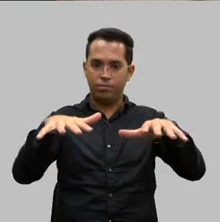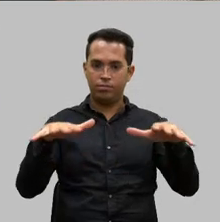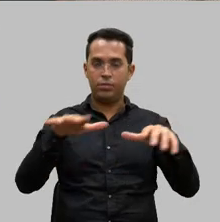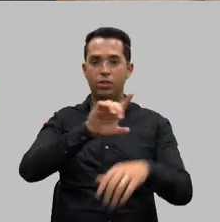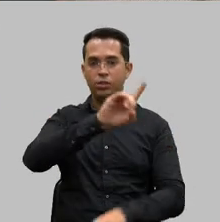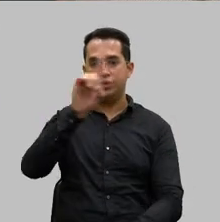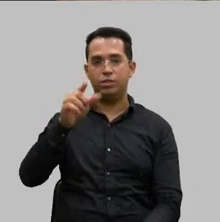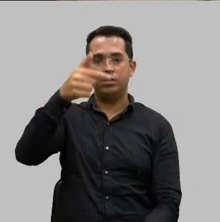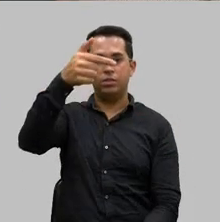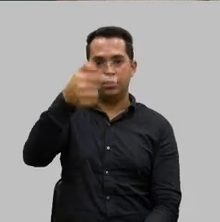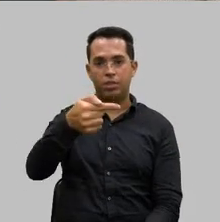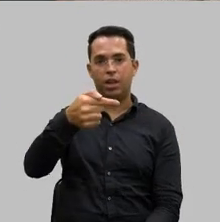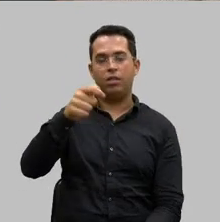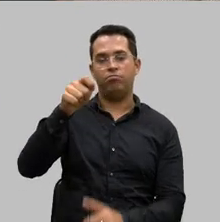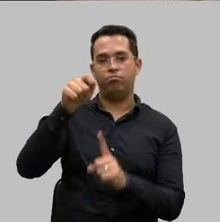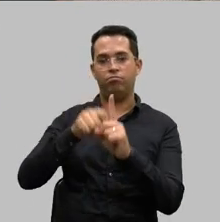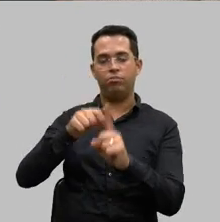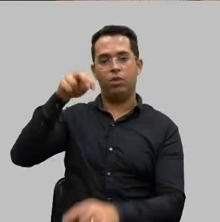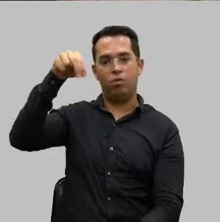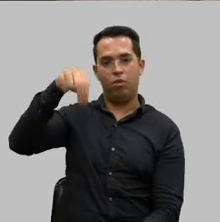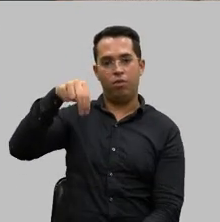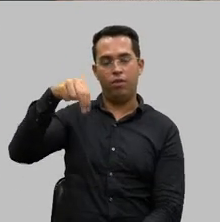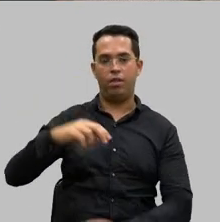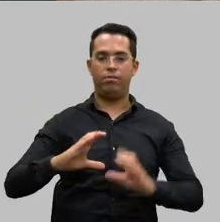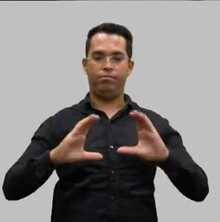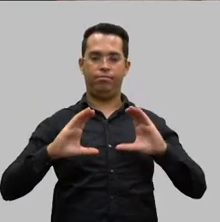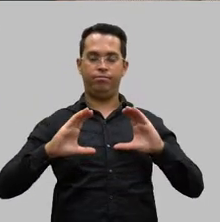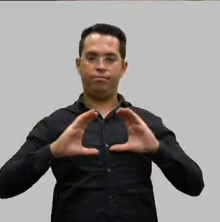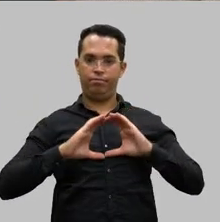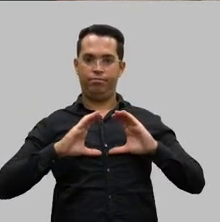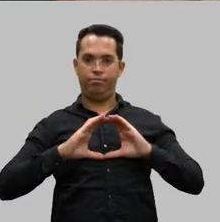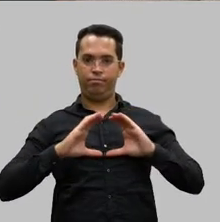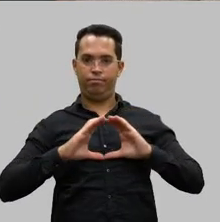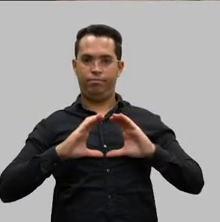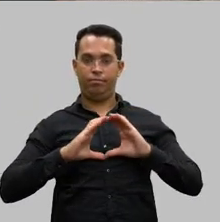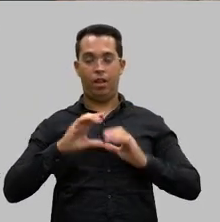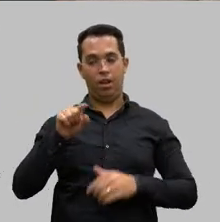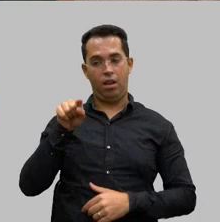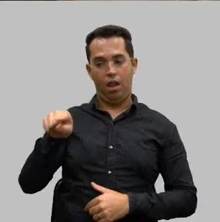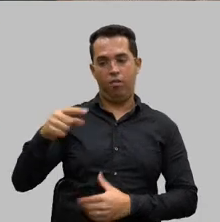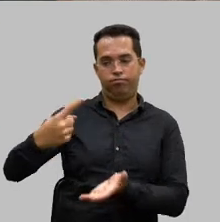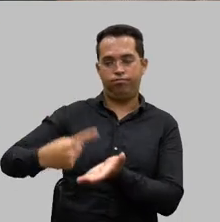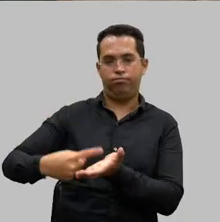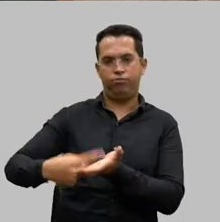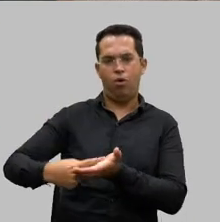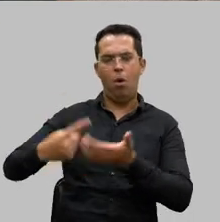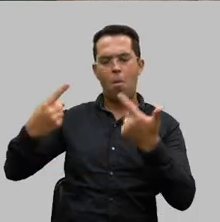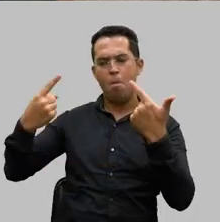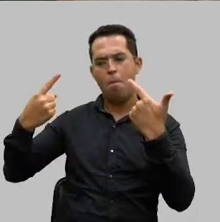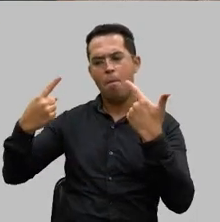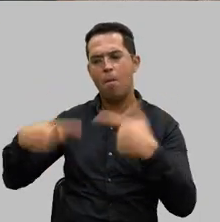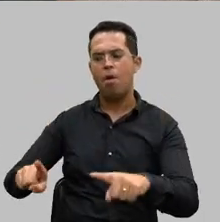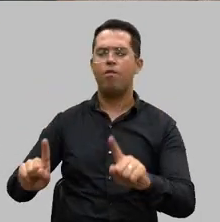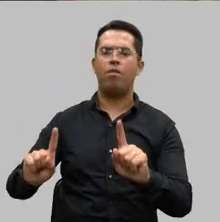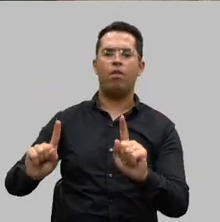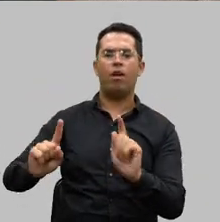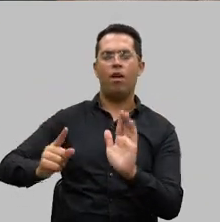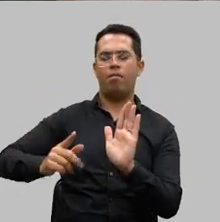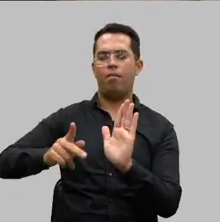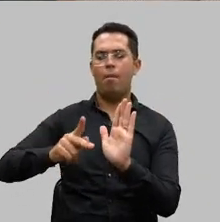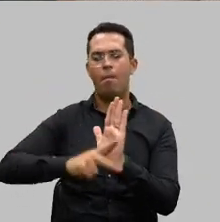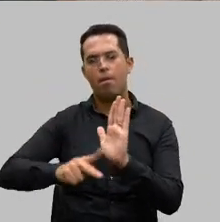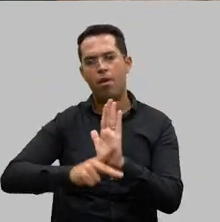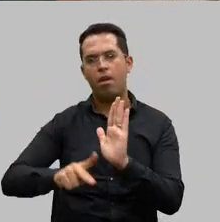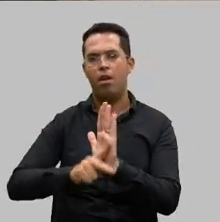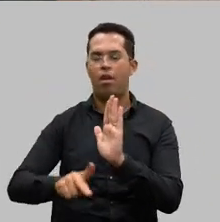novembro com as zapaz e ali nós estamos vamos provocar através de ofício através de documentos provocar o